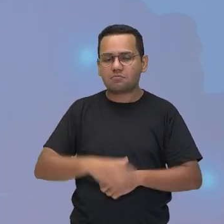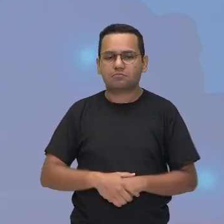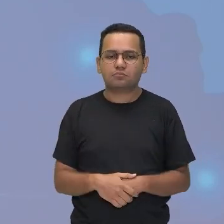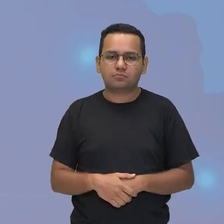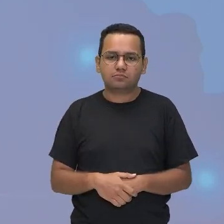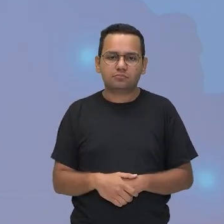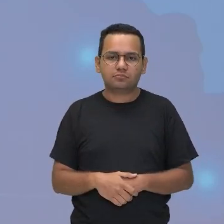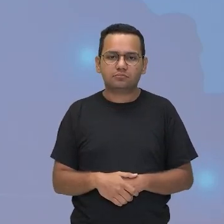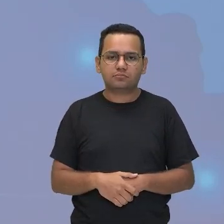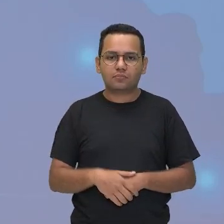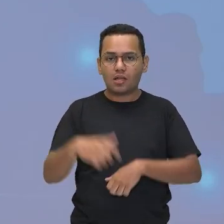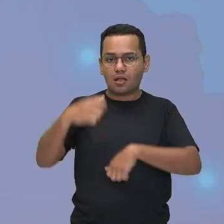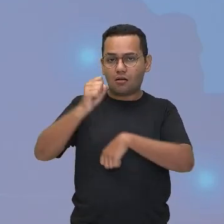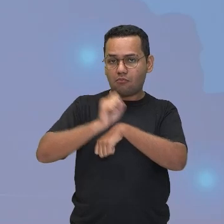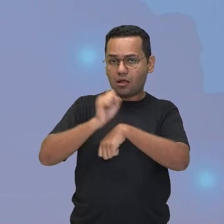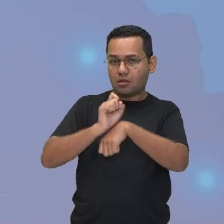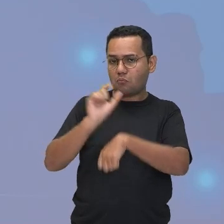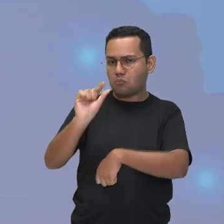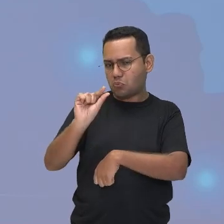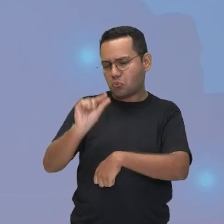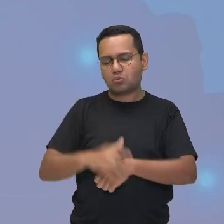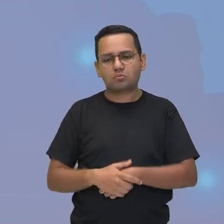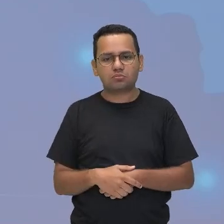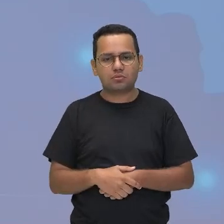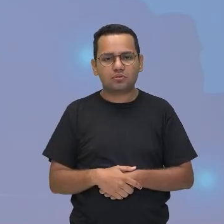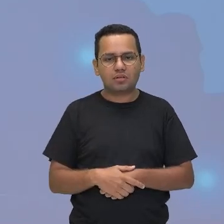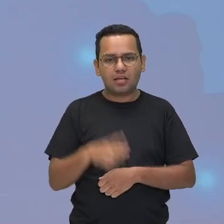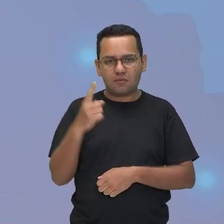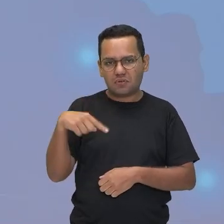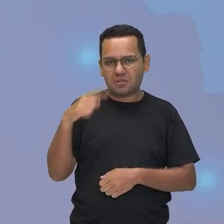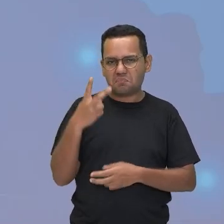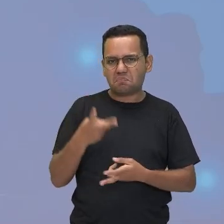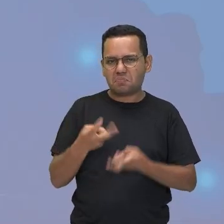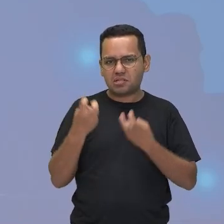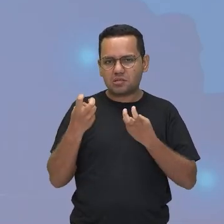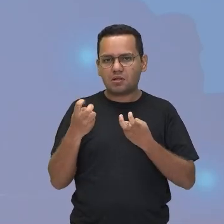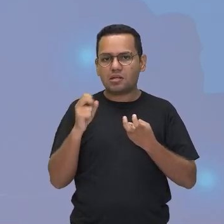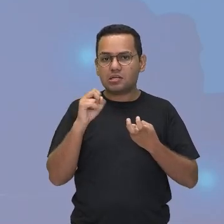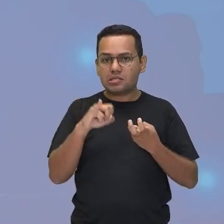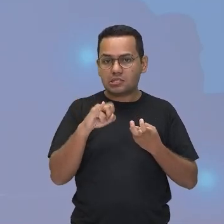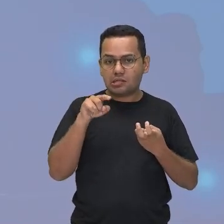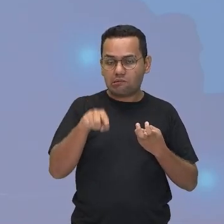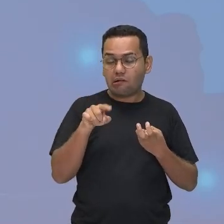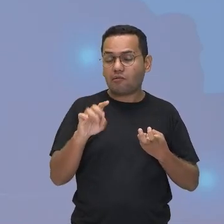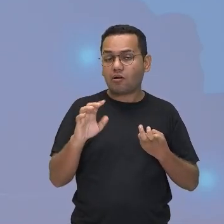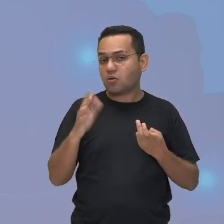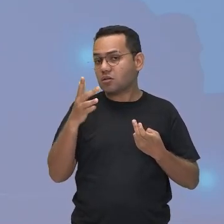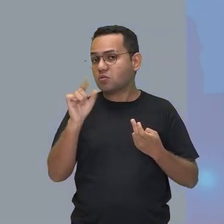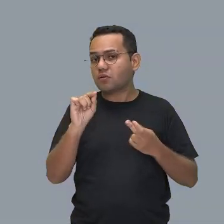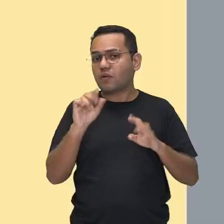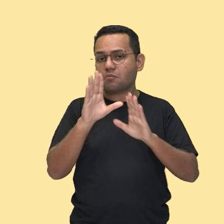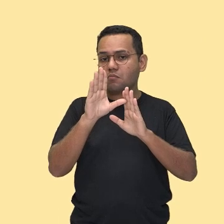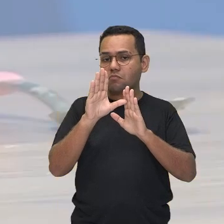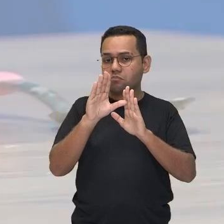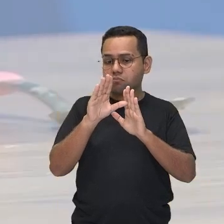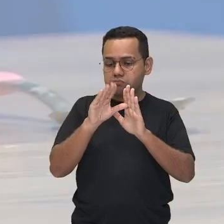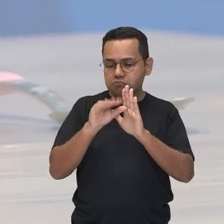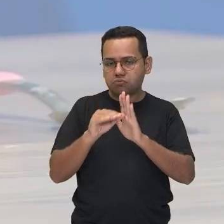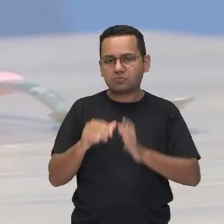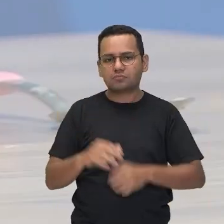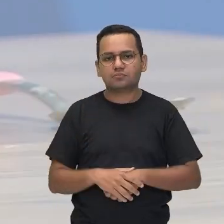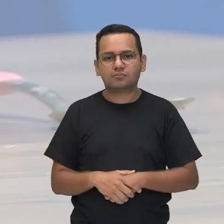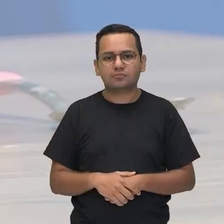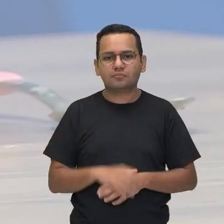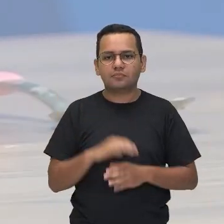agora a gente vai esperar, aguardar um tempinho e vamos ver o que vai acontecer, né, se esse material realmente vai decantar. Então,